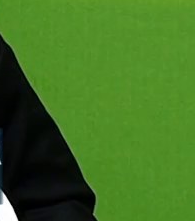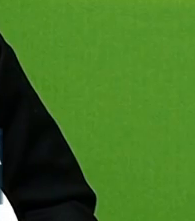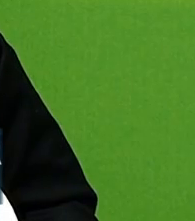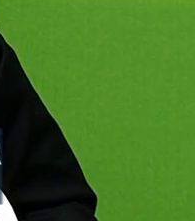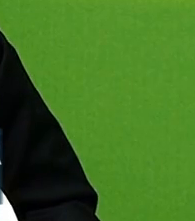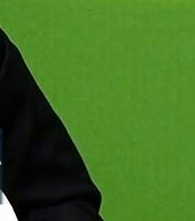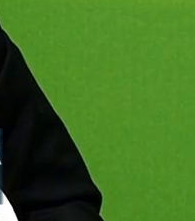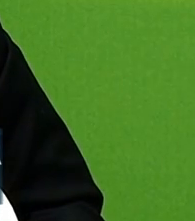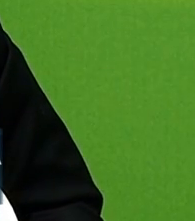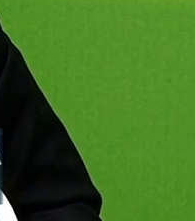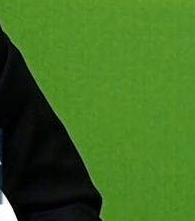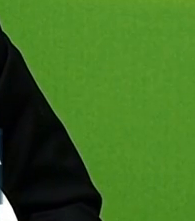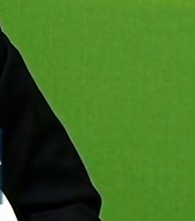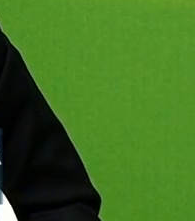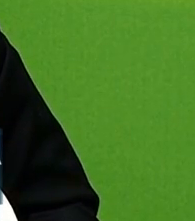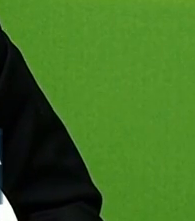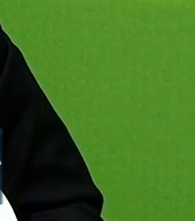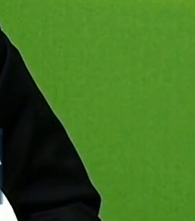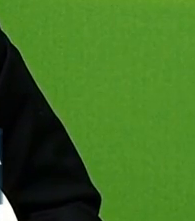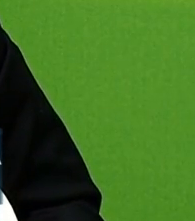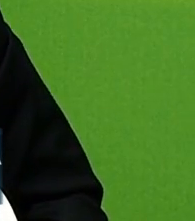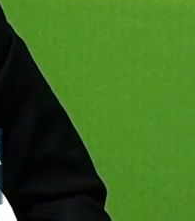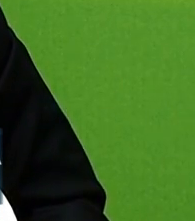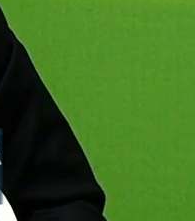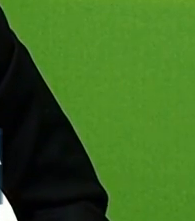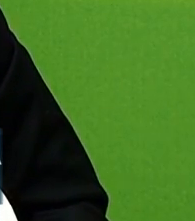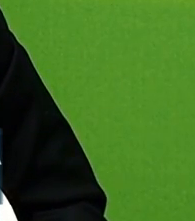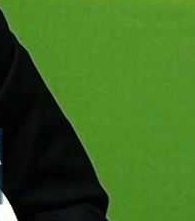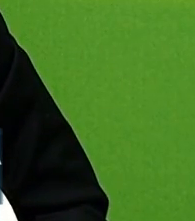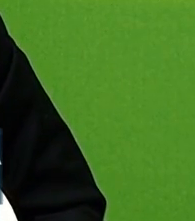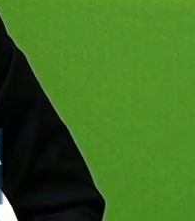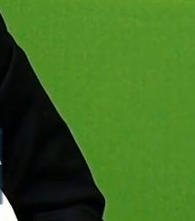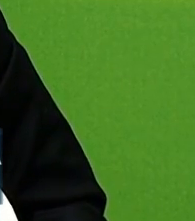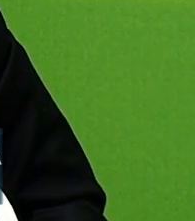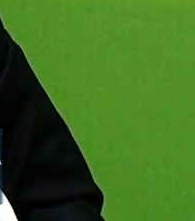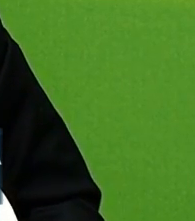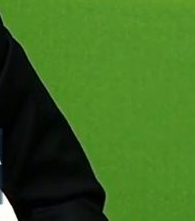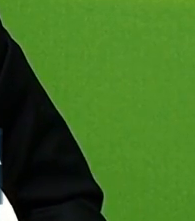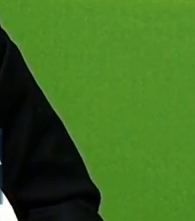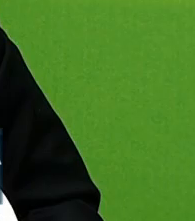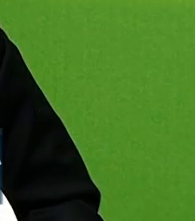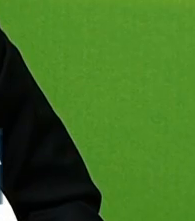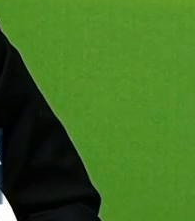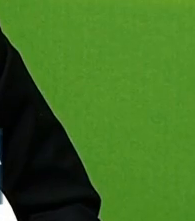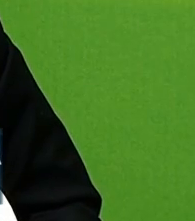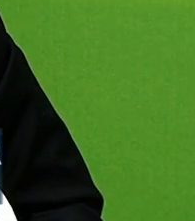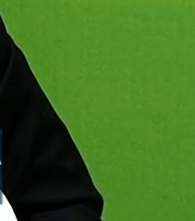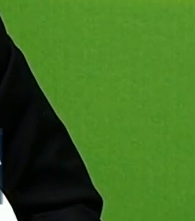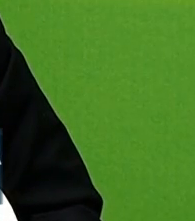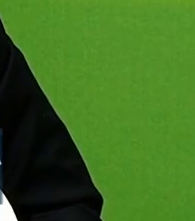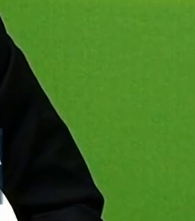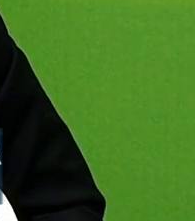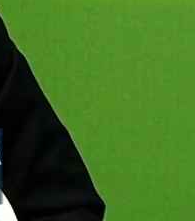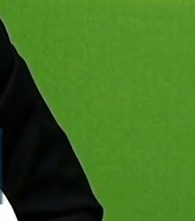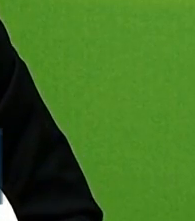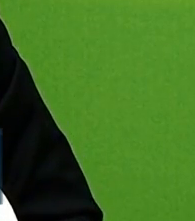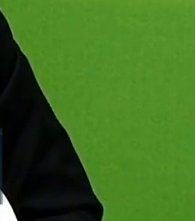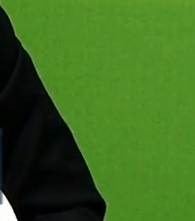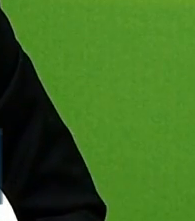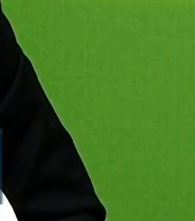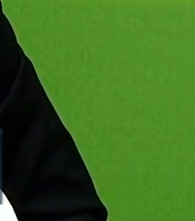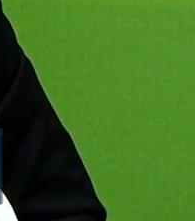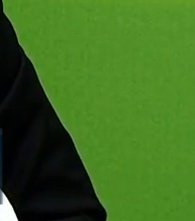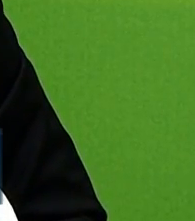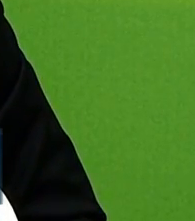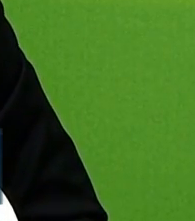quando nós somos capazes de criarmos espaços onde os povos onde as organizações